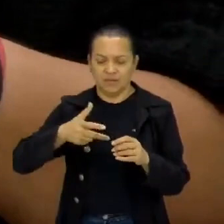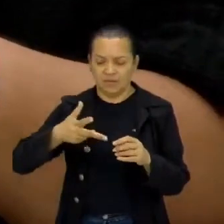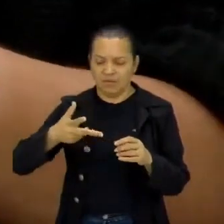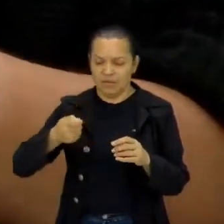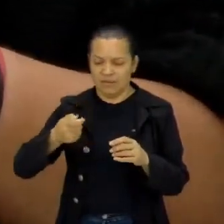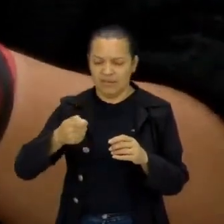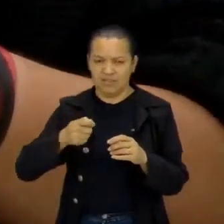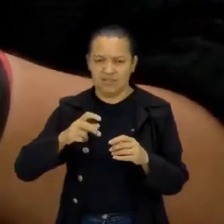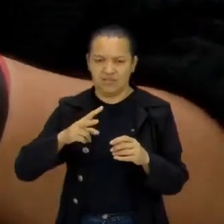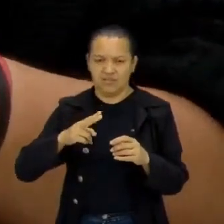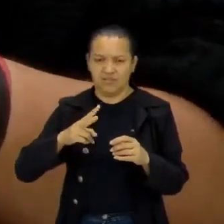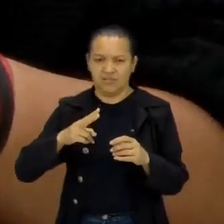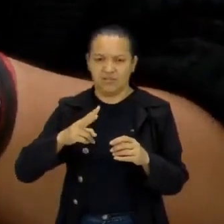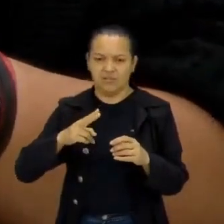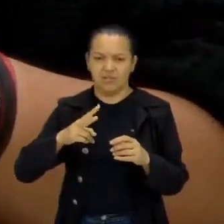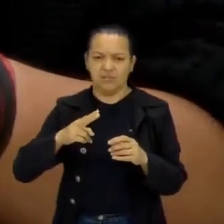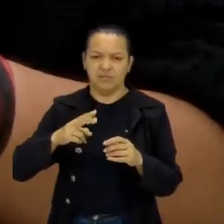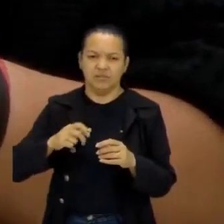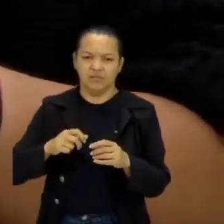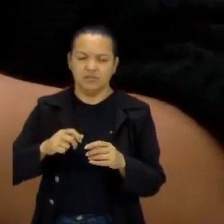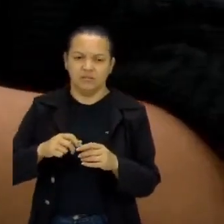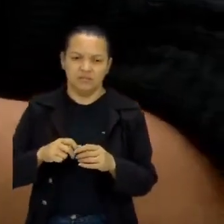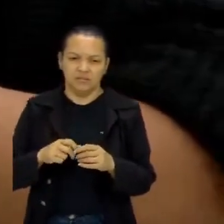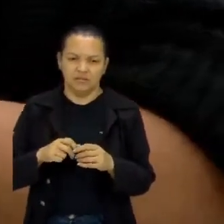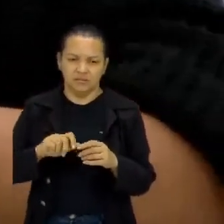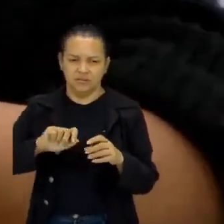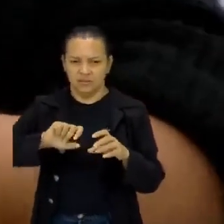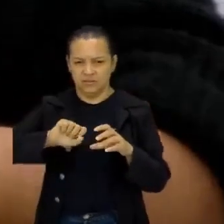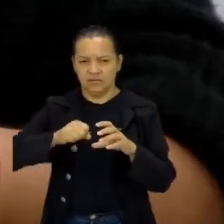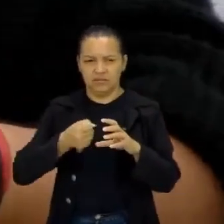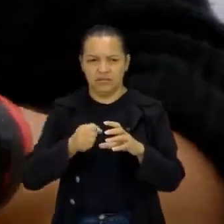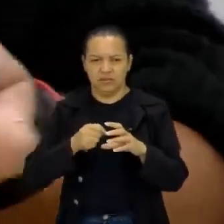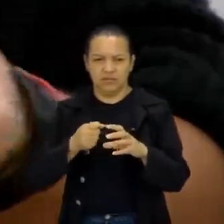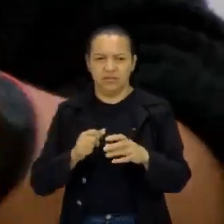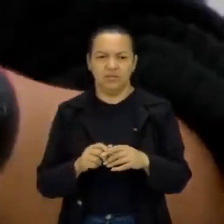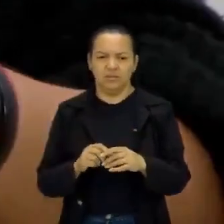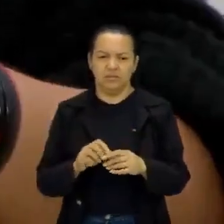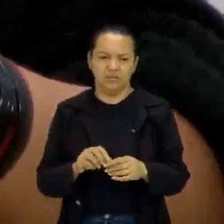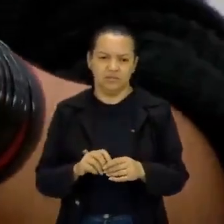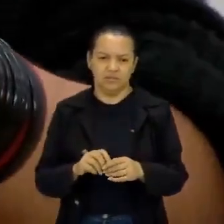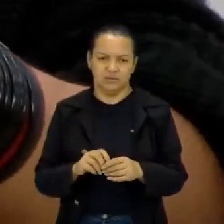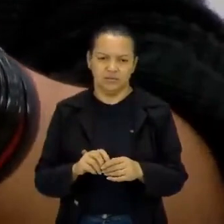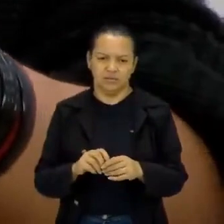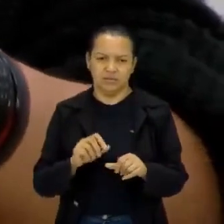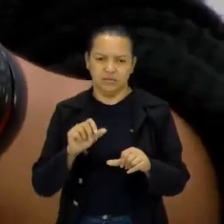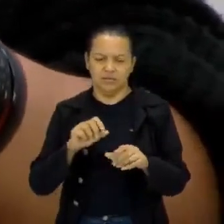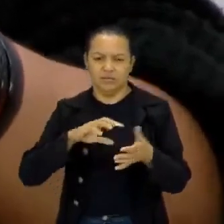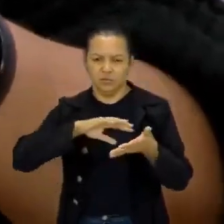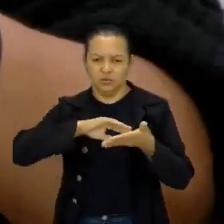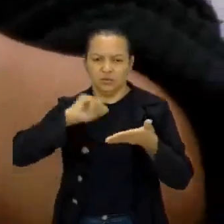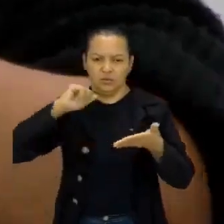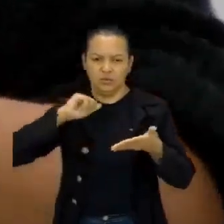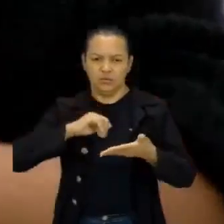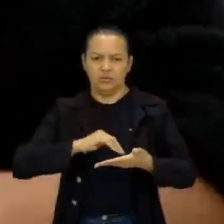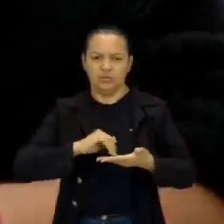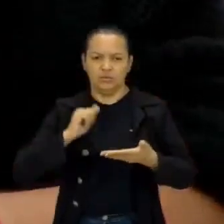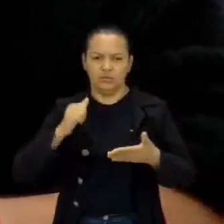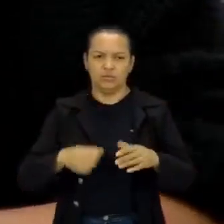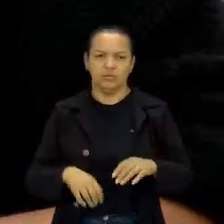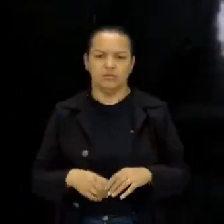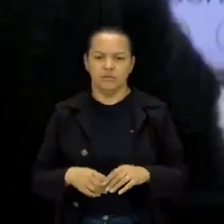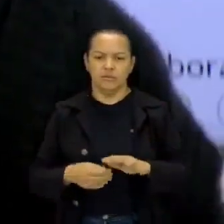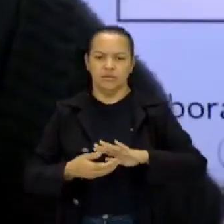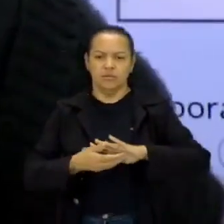Aqui tem esses daqui, então, eu desmontei, tá, gente? Então, no servomotor não é um bom plano, mas